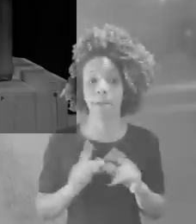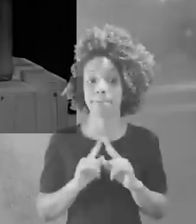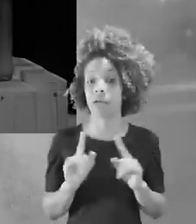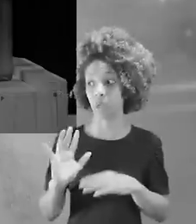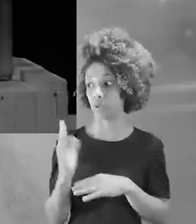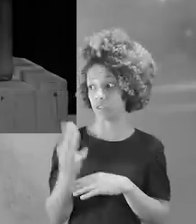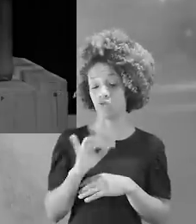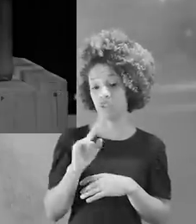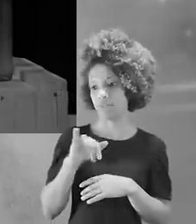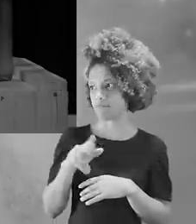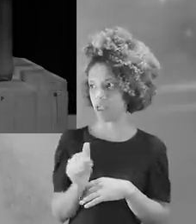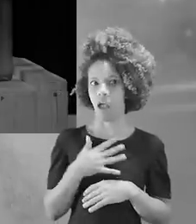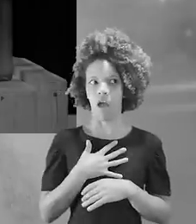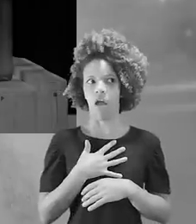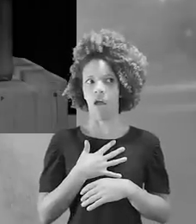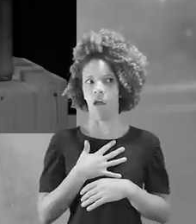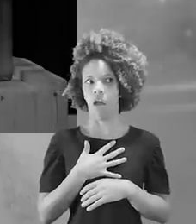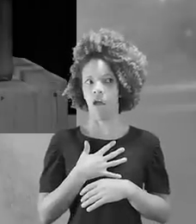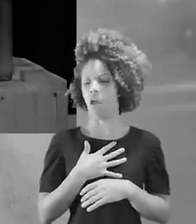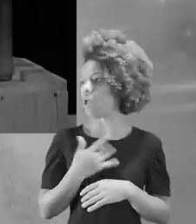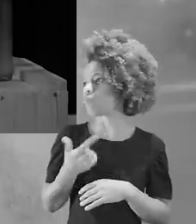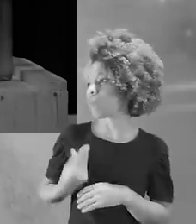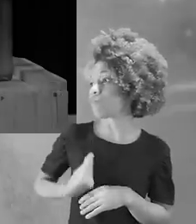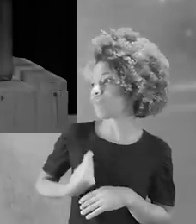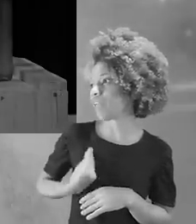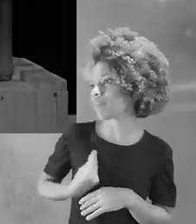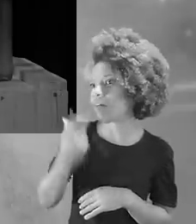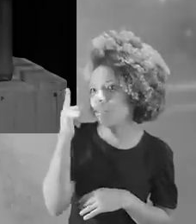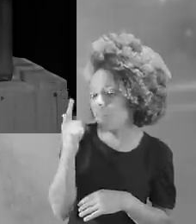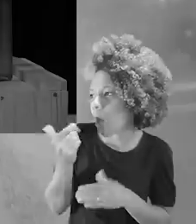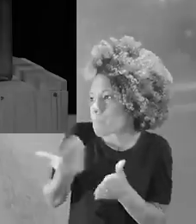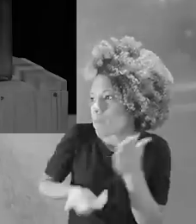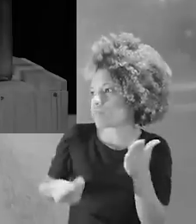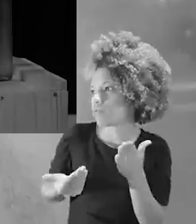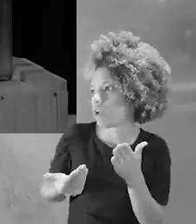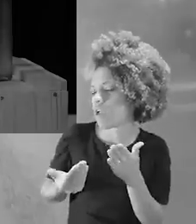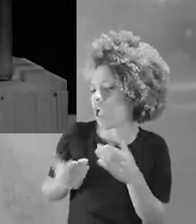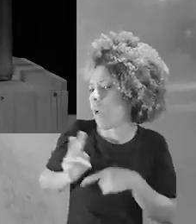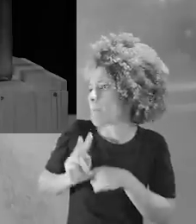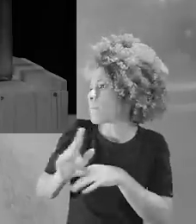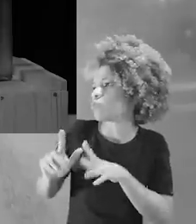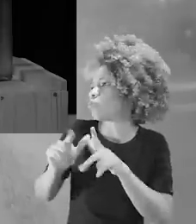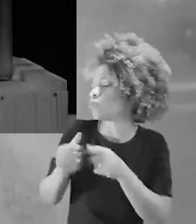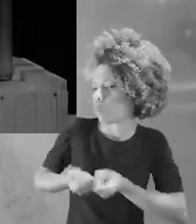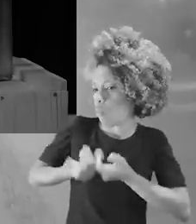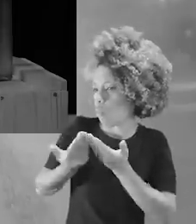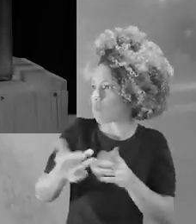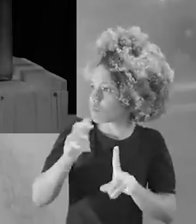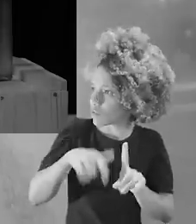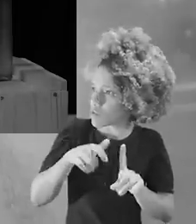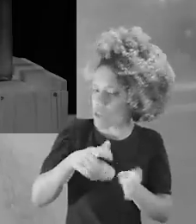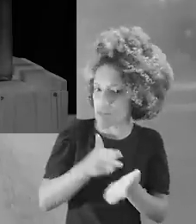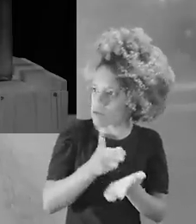quando aconteceu a Tiazinha eu fiquei muito e sem vida eu tinha eu emprestei tudo que eu tinha de da artista que